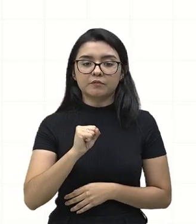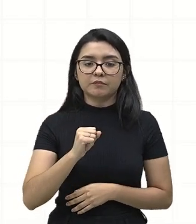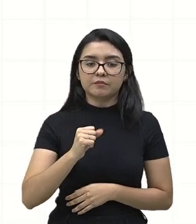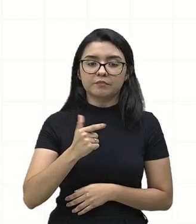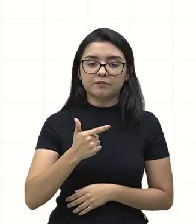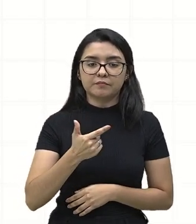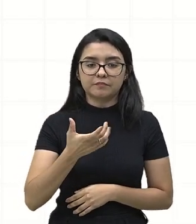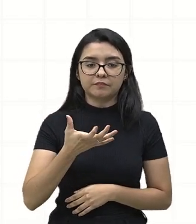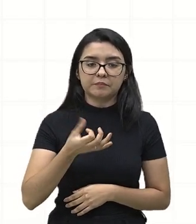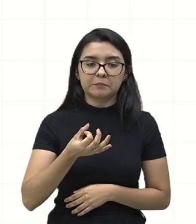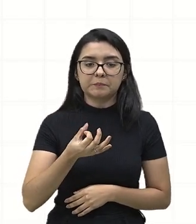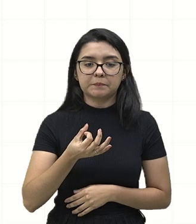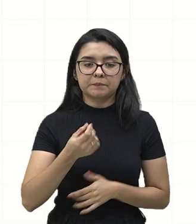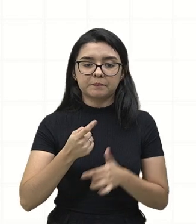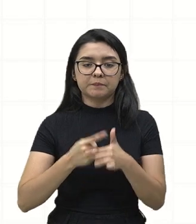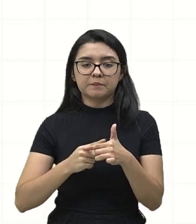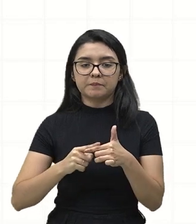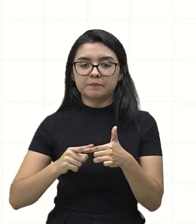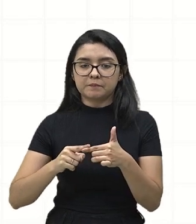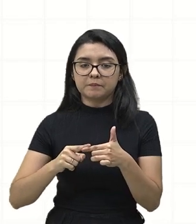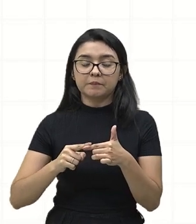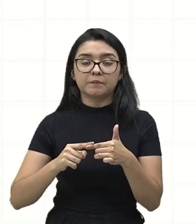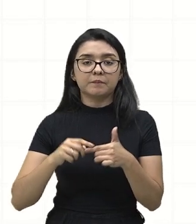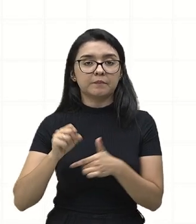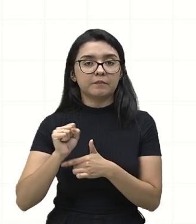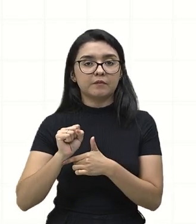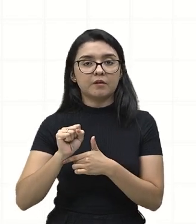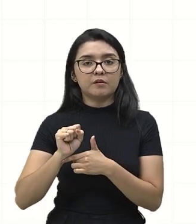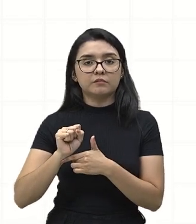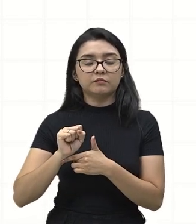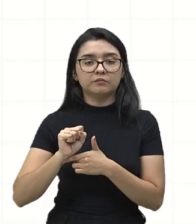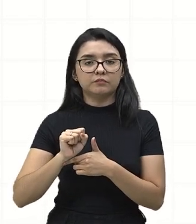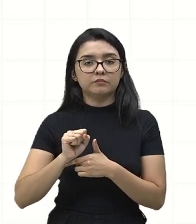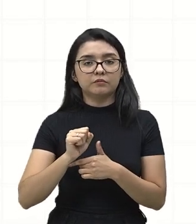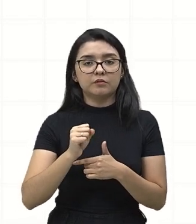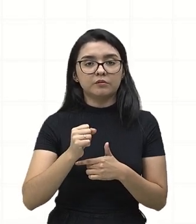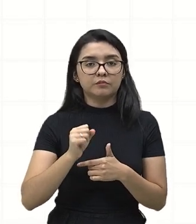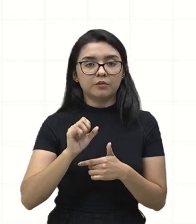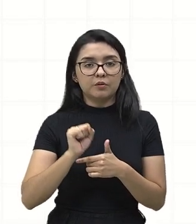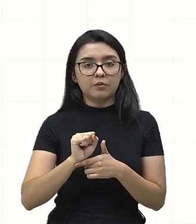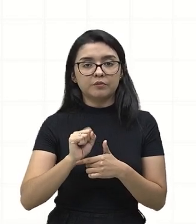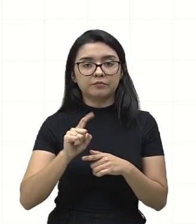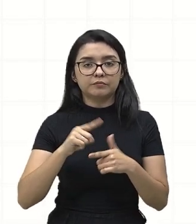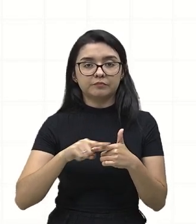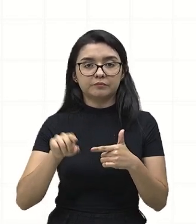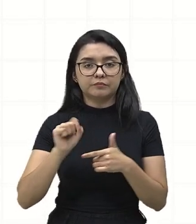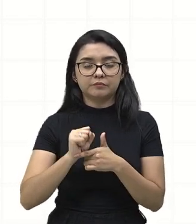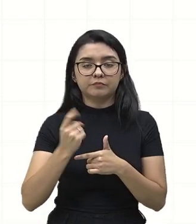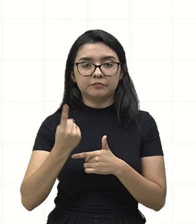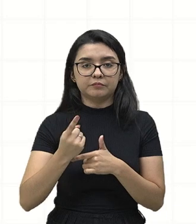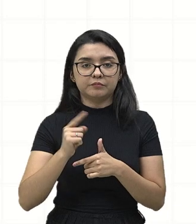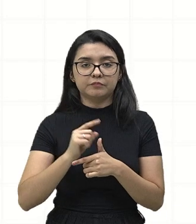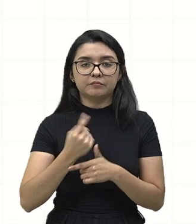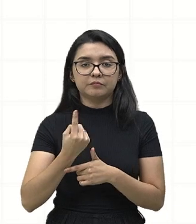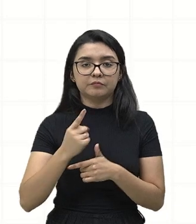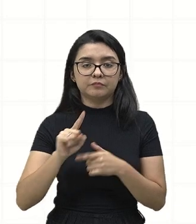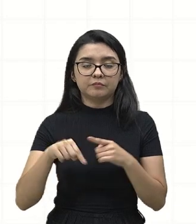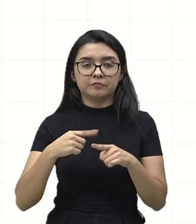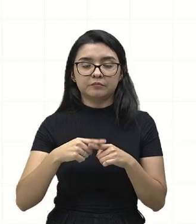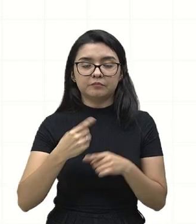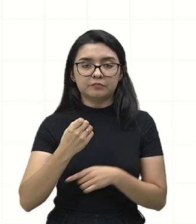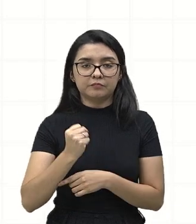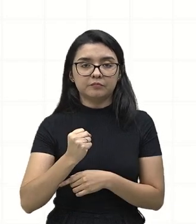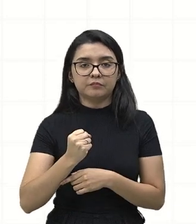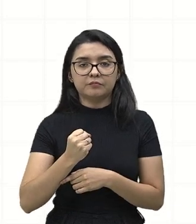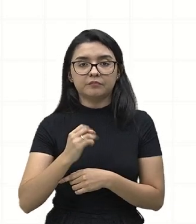826 dividido por 8. 8 dividido por 8 é 1. 1 vezes 8, 8. Para